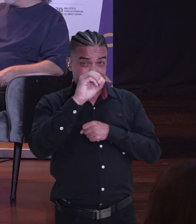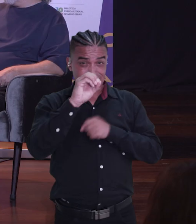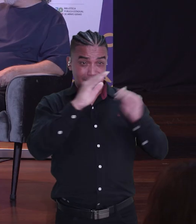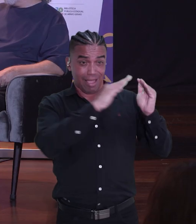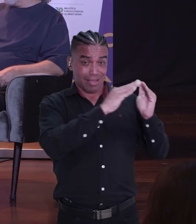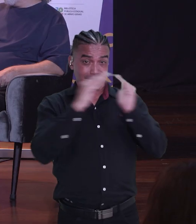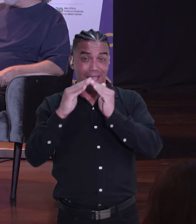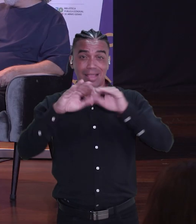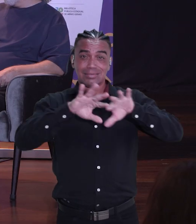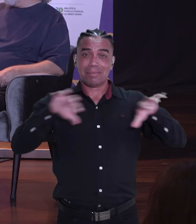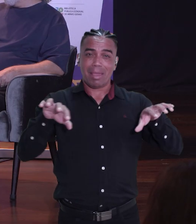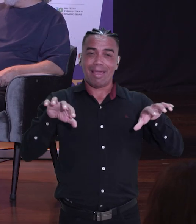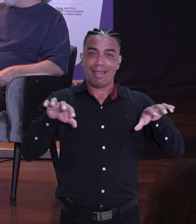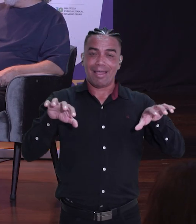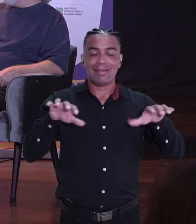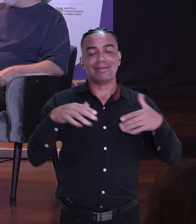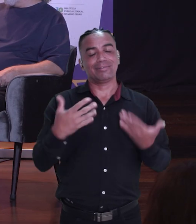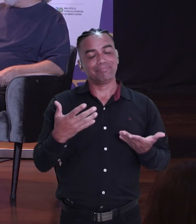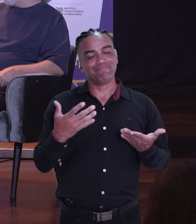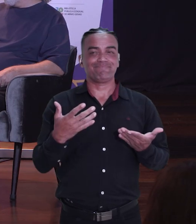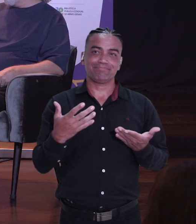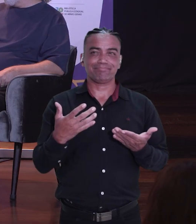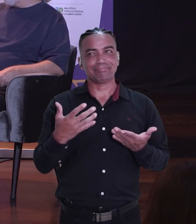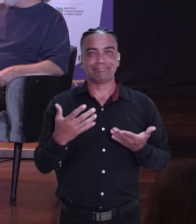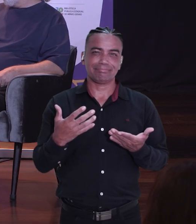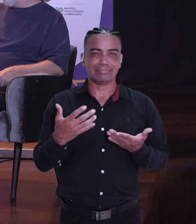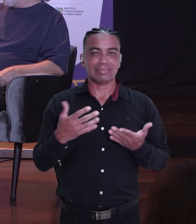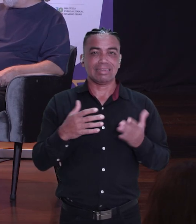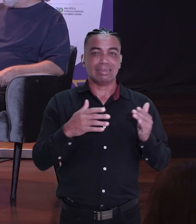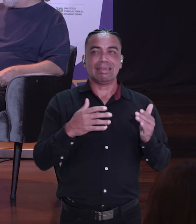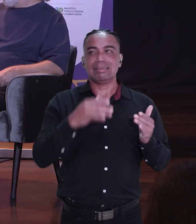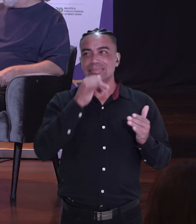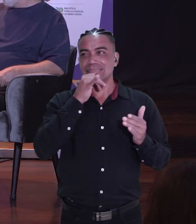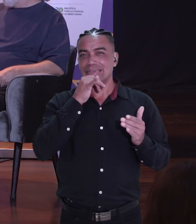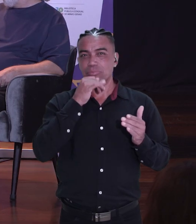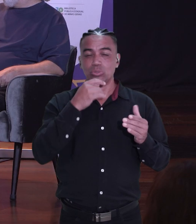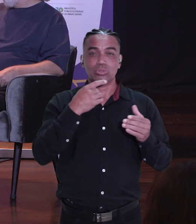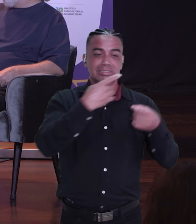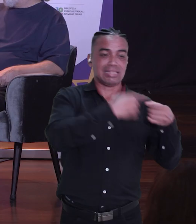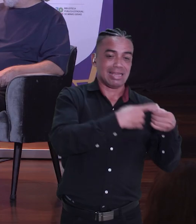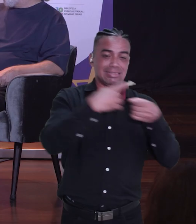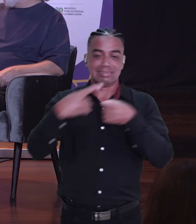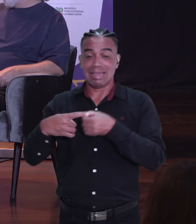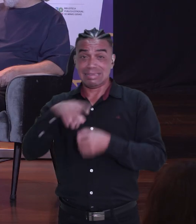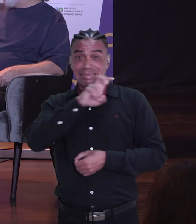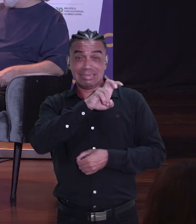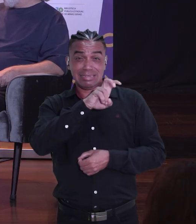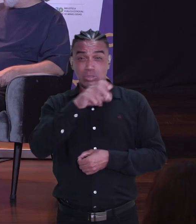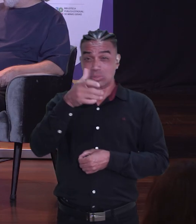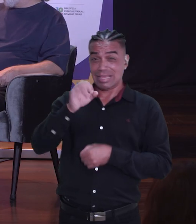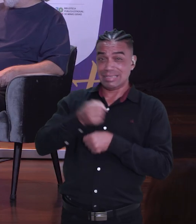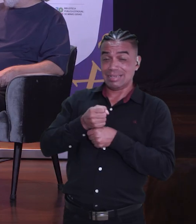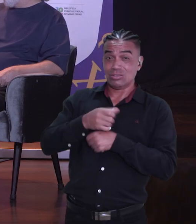30 morando separados, né? E dos quais, quantos morando em cidade, de 5 ou 10 morando em cidades diferentes. Porque